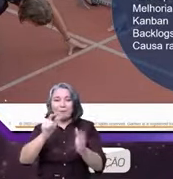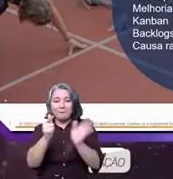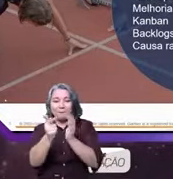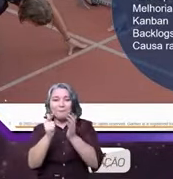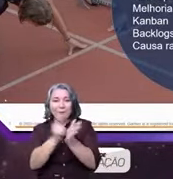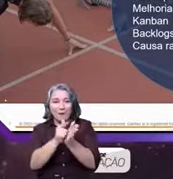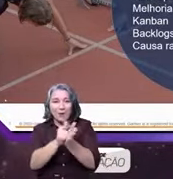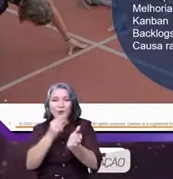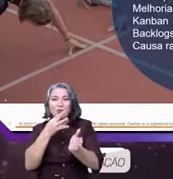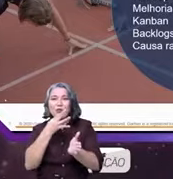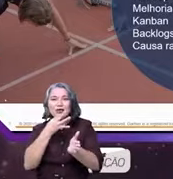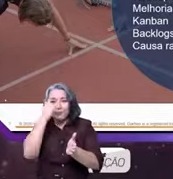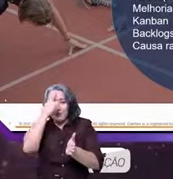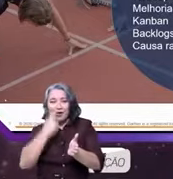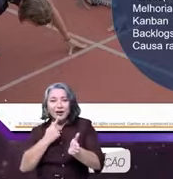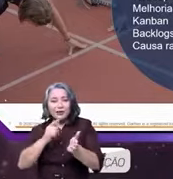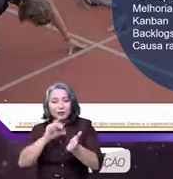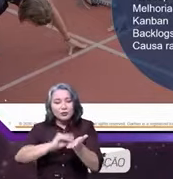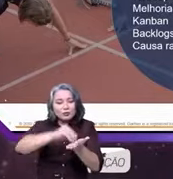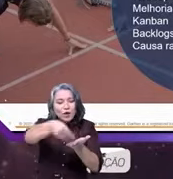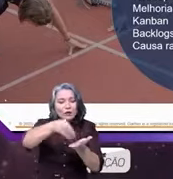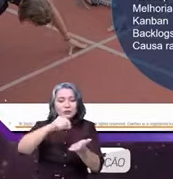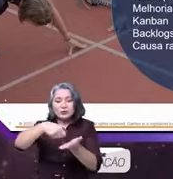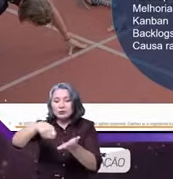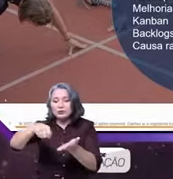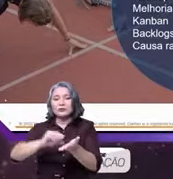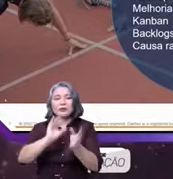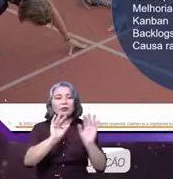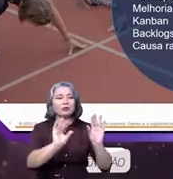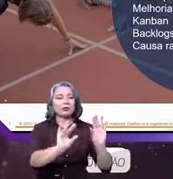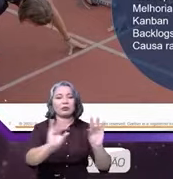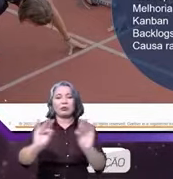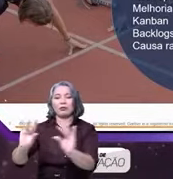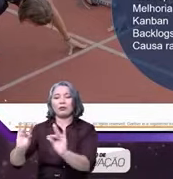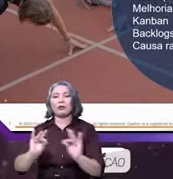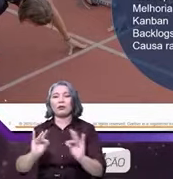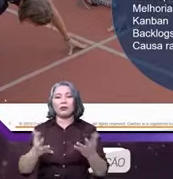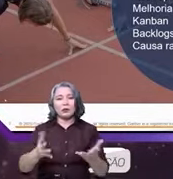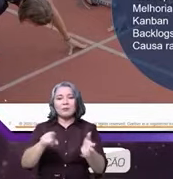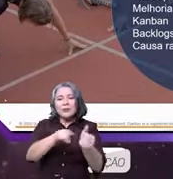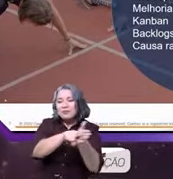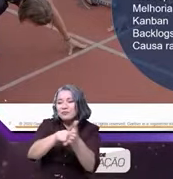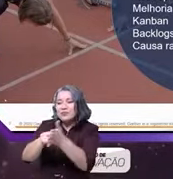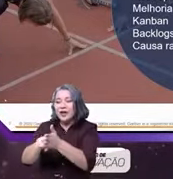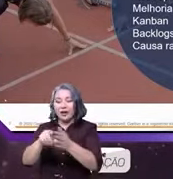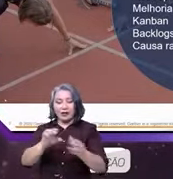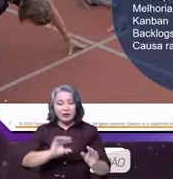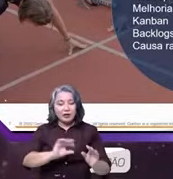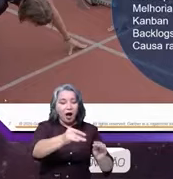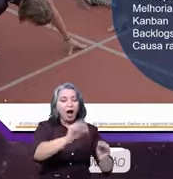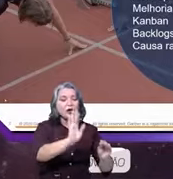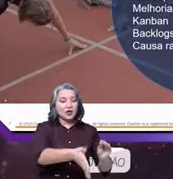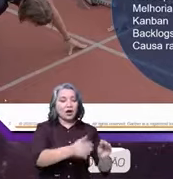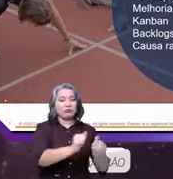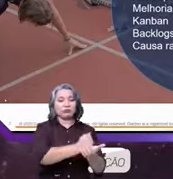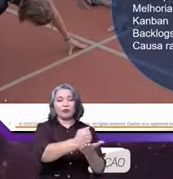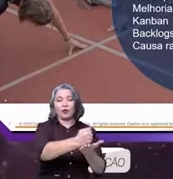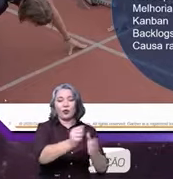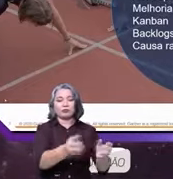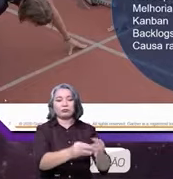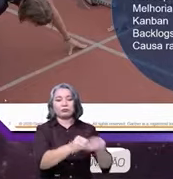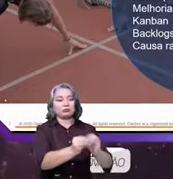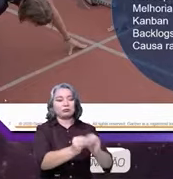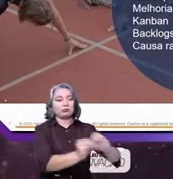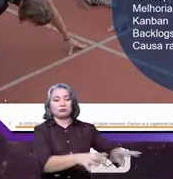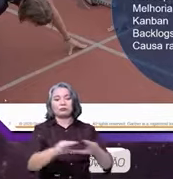post-it. Backlog, que é guardar o que não foi entregue para analisar anteriormente, posteriormente, né, guardar o que não foi